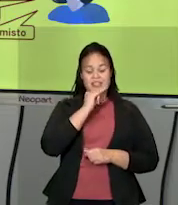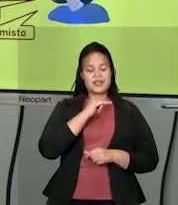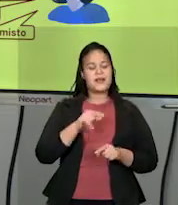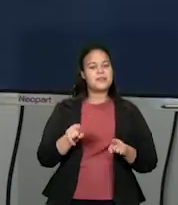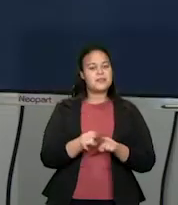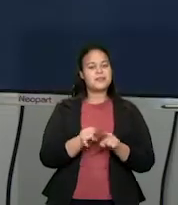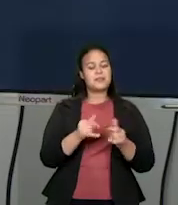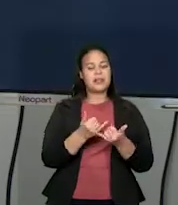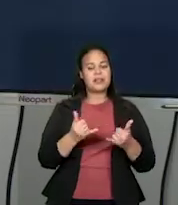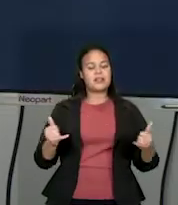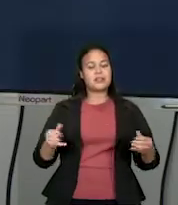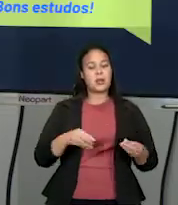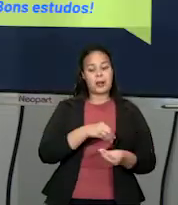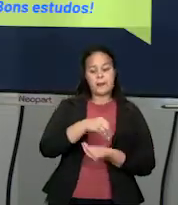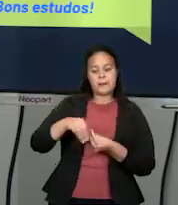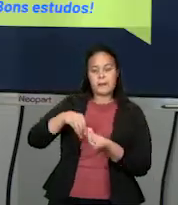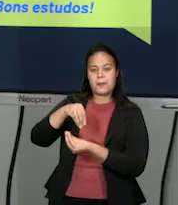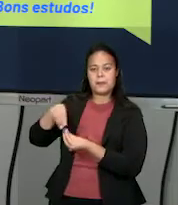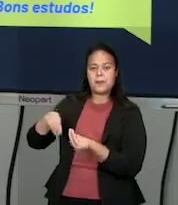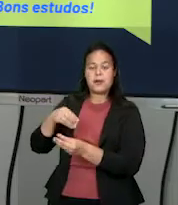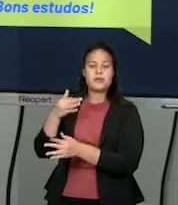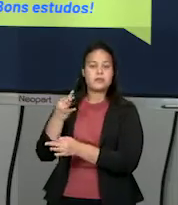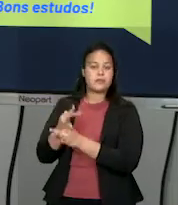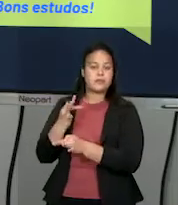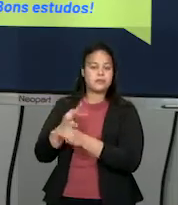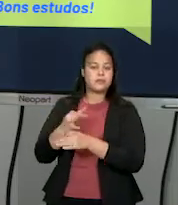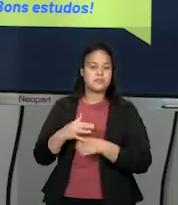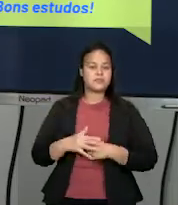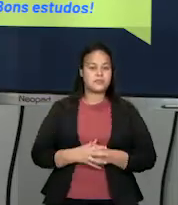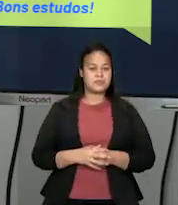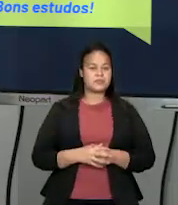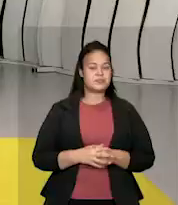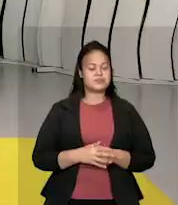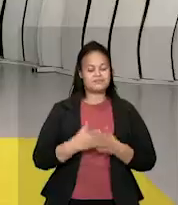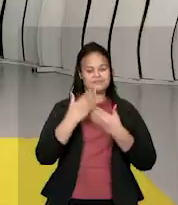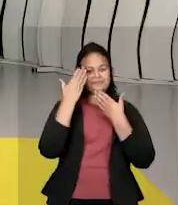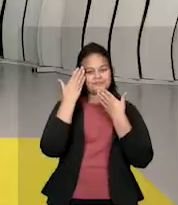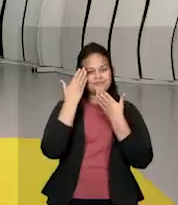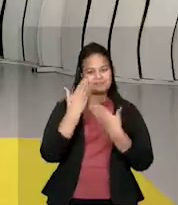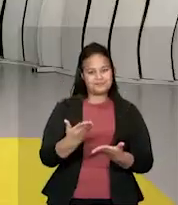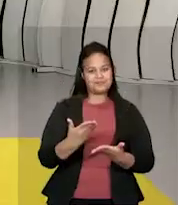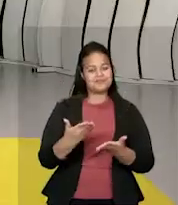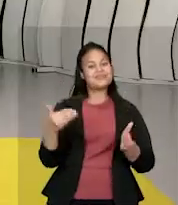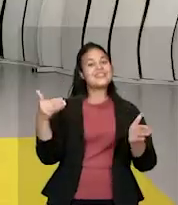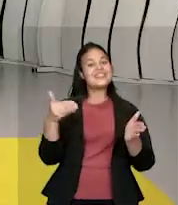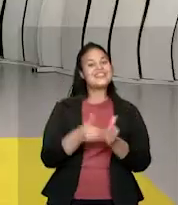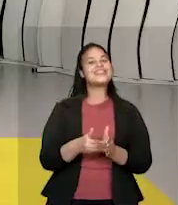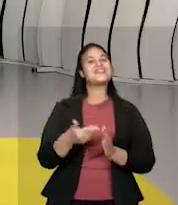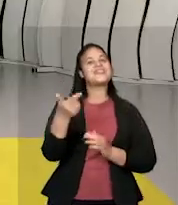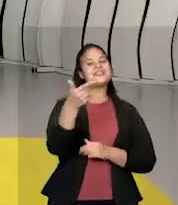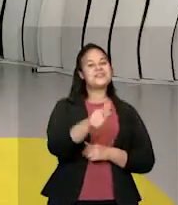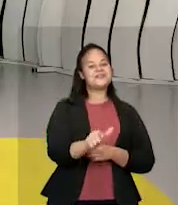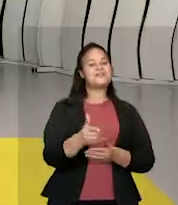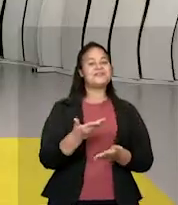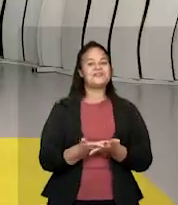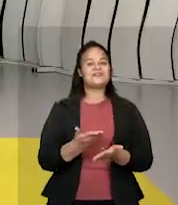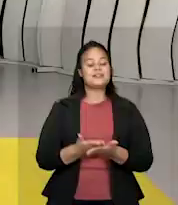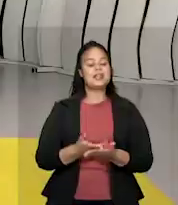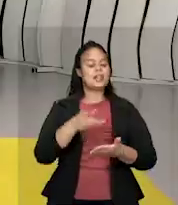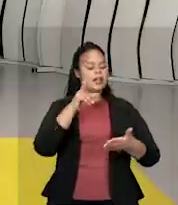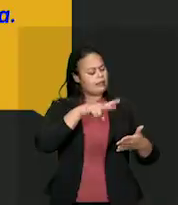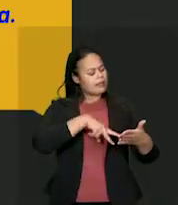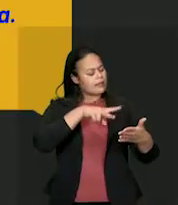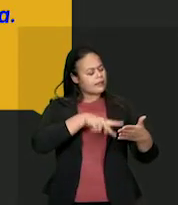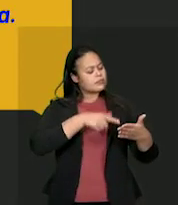circuito misto. Obrigada, Até a próxima aula. Releia